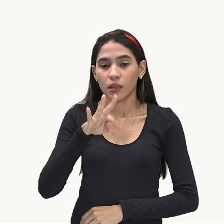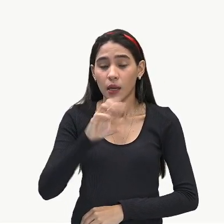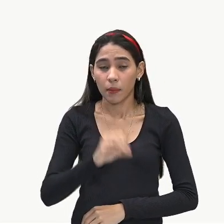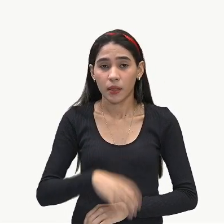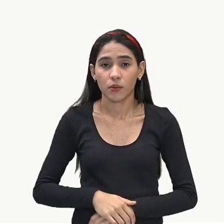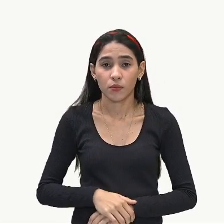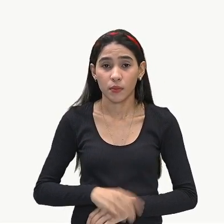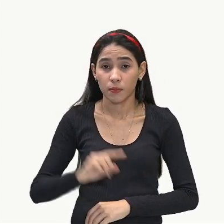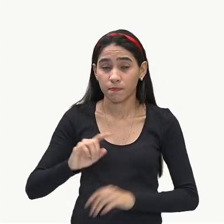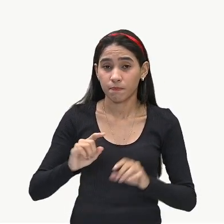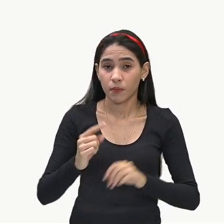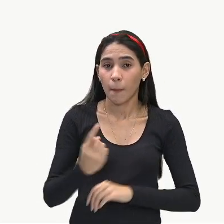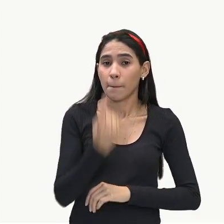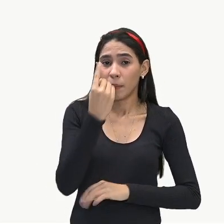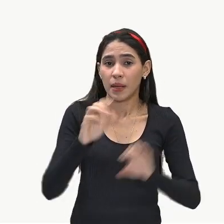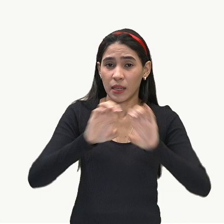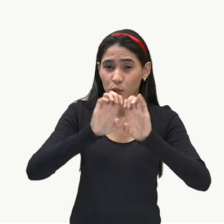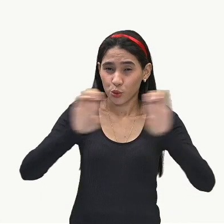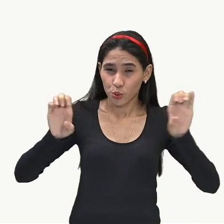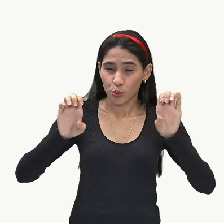forma, né, é quanto